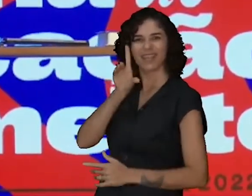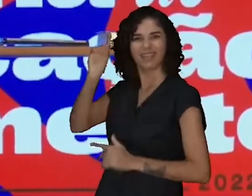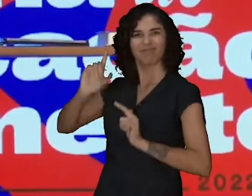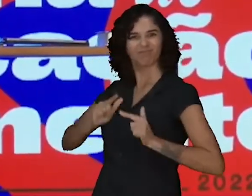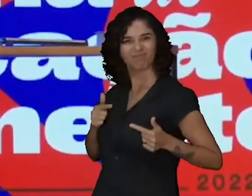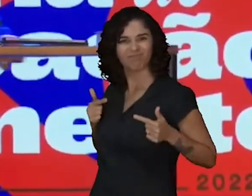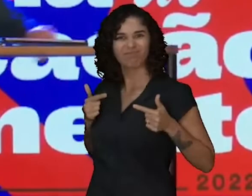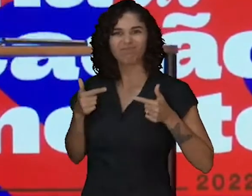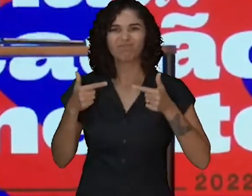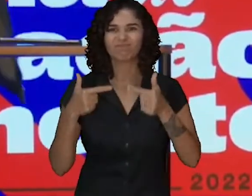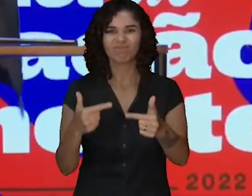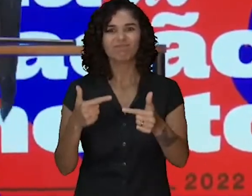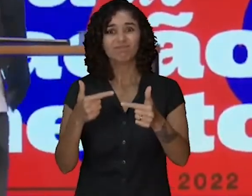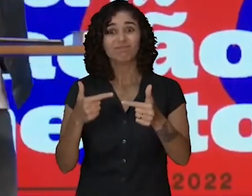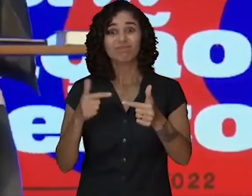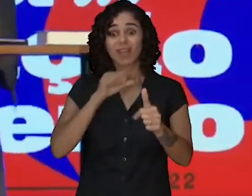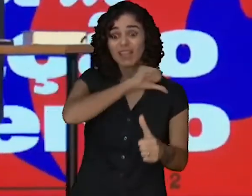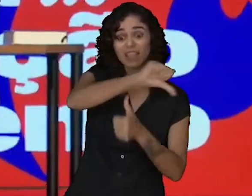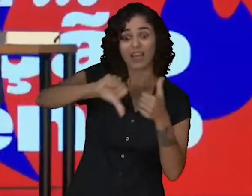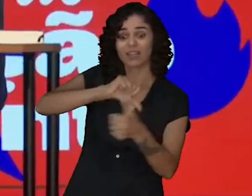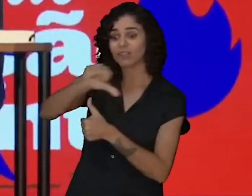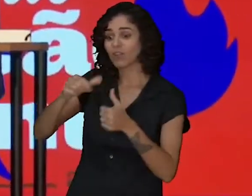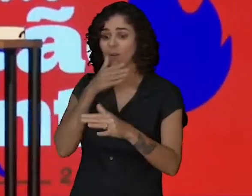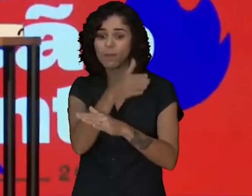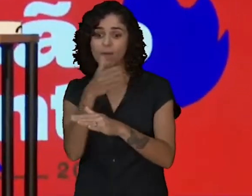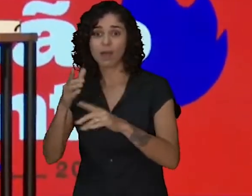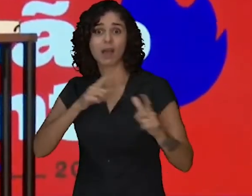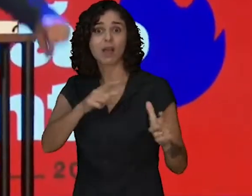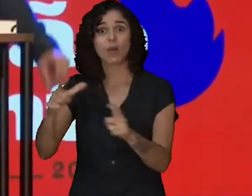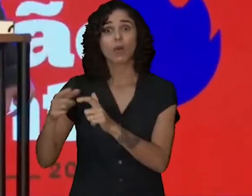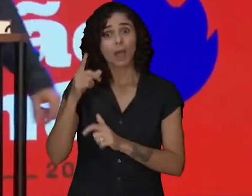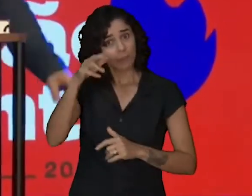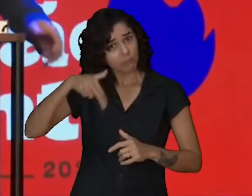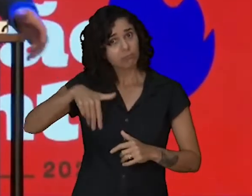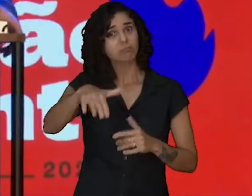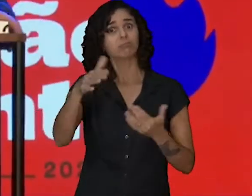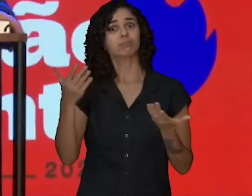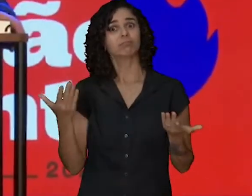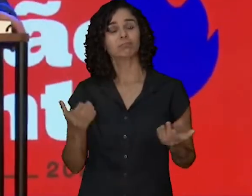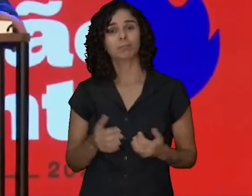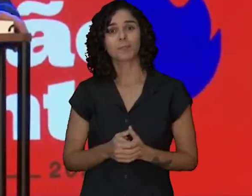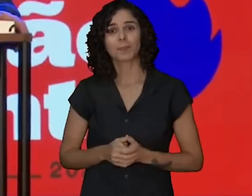de transformação em todos os lugares por onde você andar.